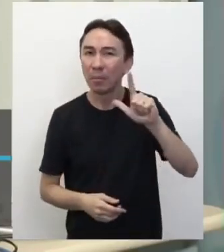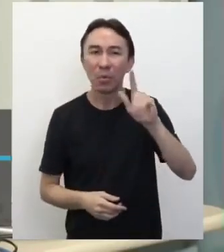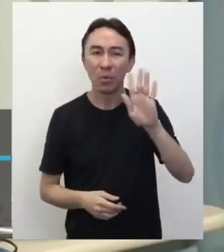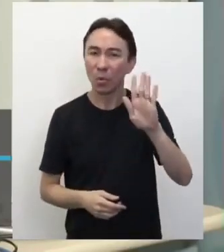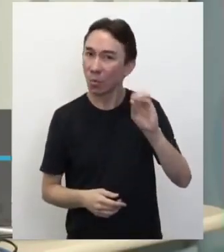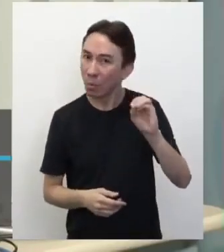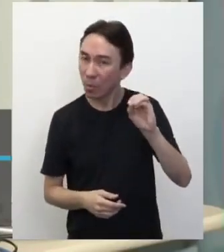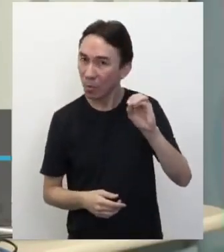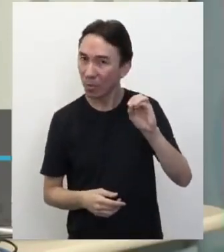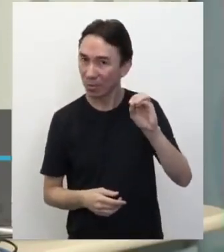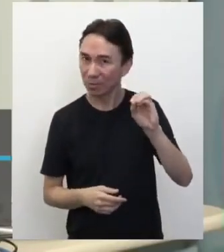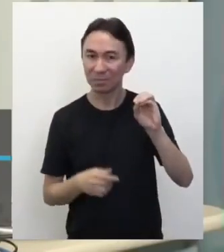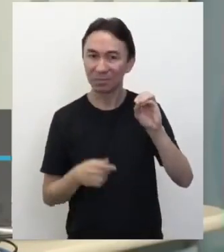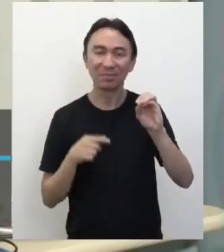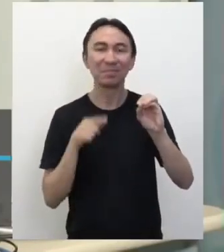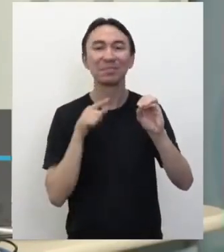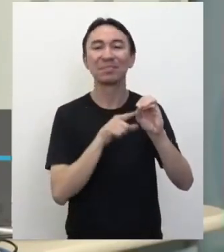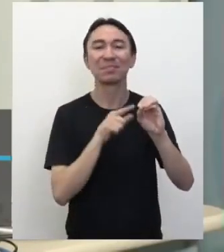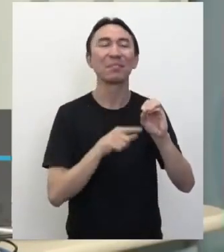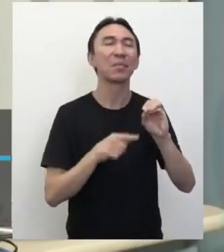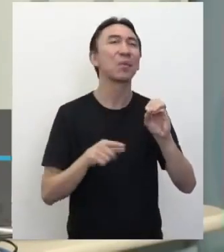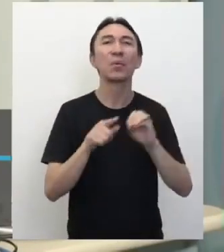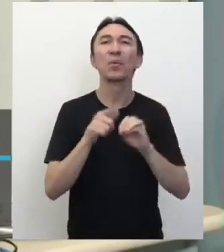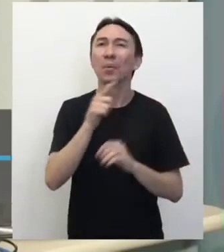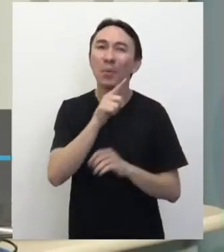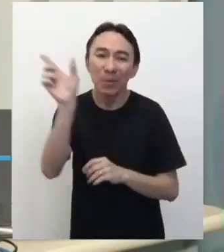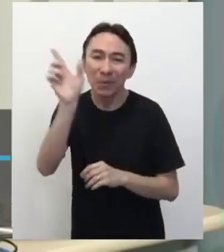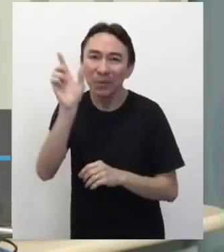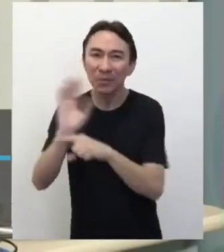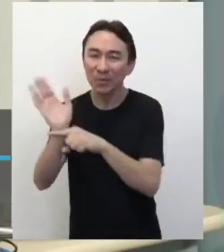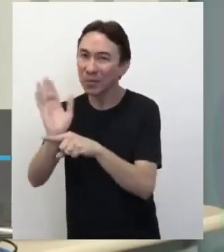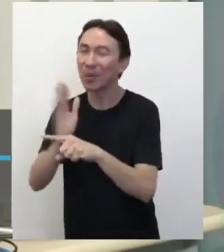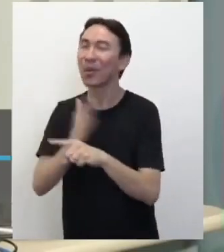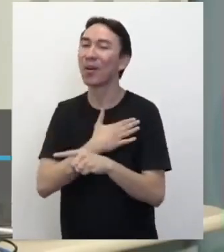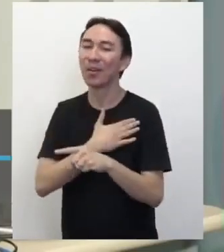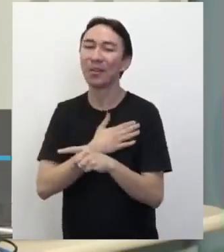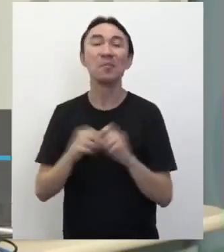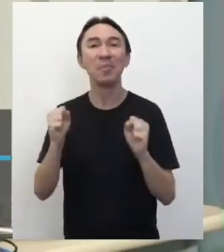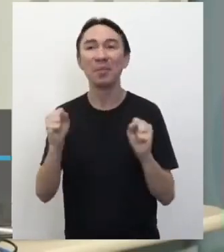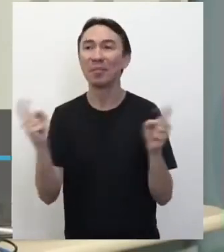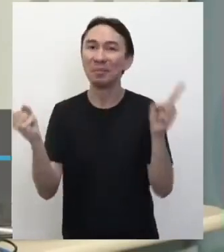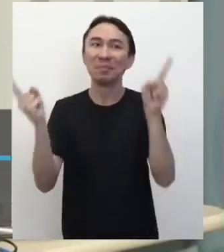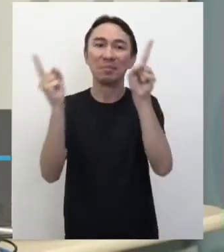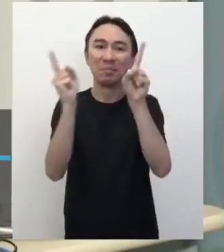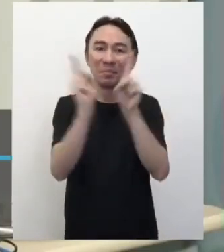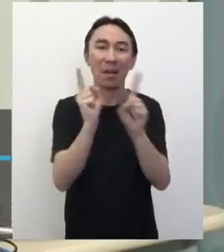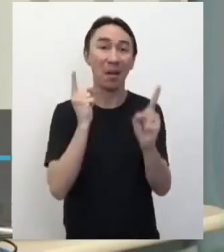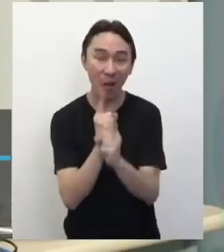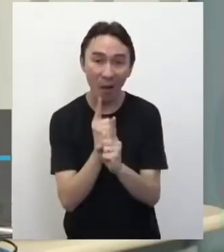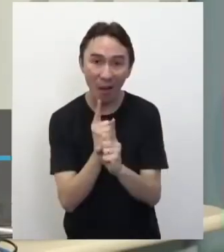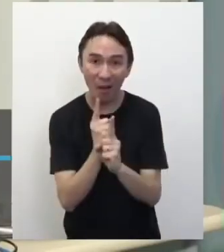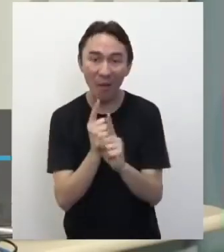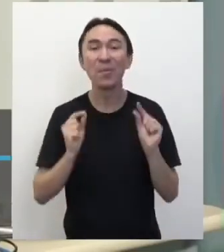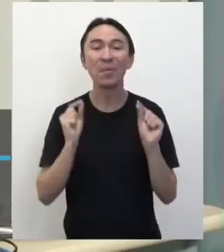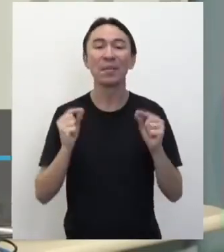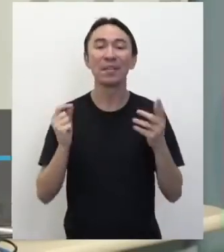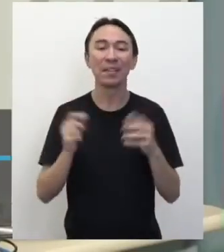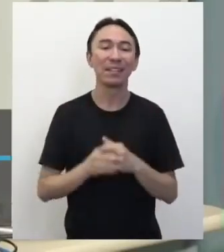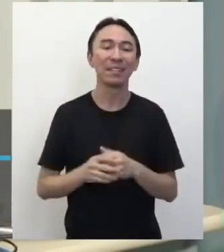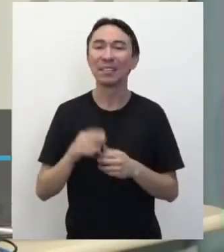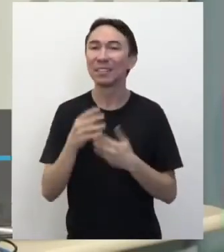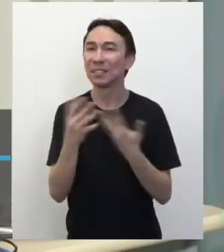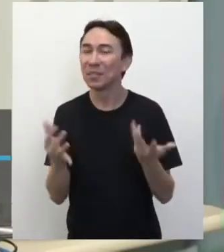Na saga. E sabe um filme que eu gosto muito? Sabe o que podia se encontrar? Esse mundo do Senhor dos Anéis com o mundo do Xuxa e